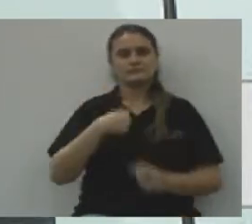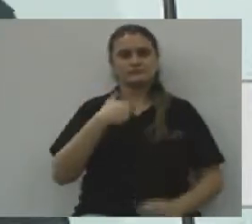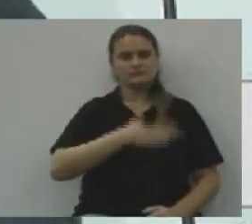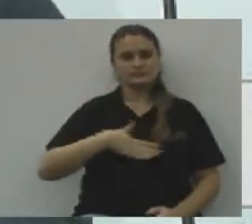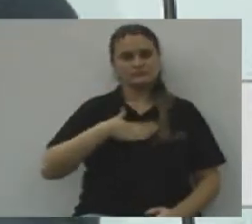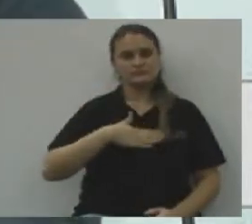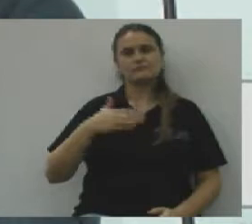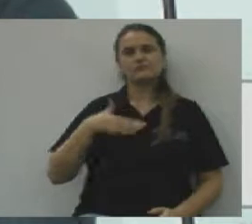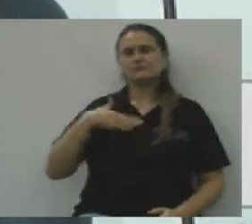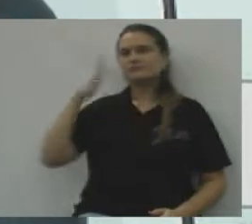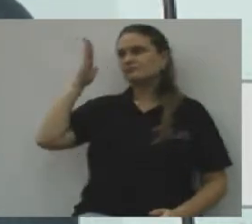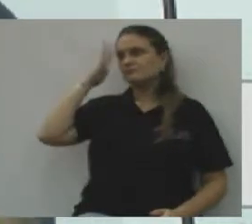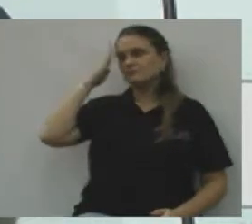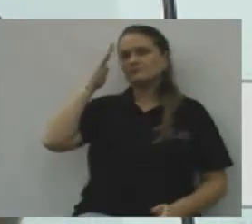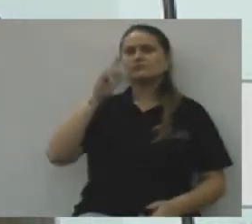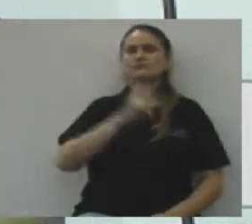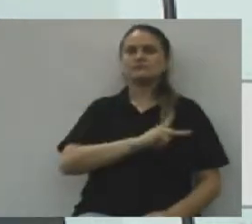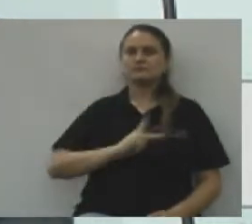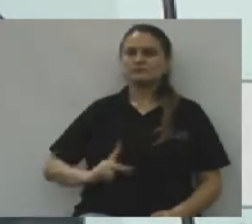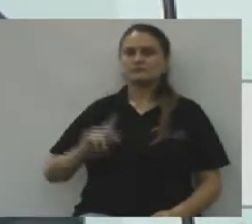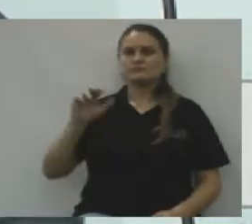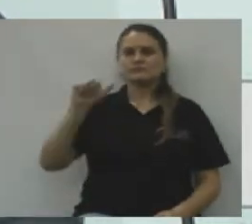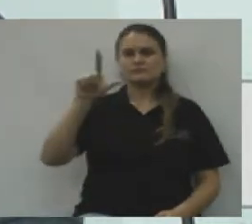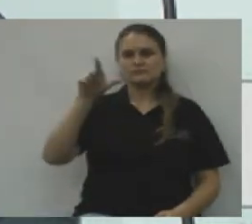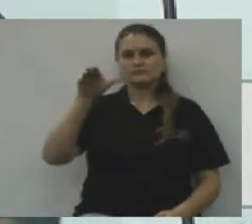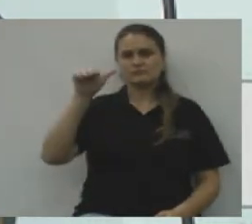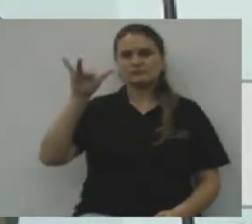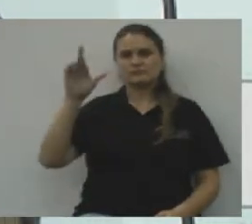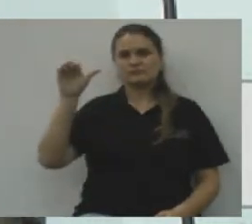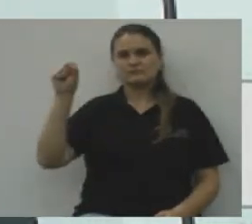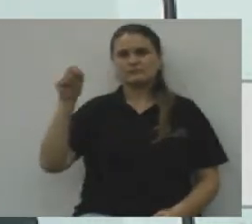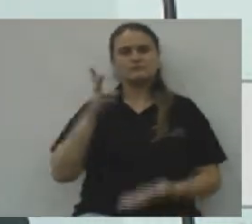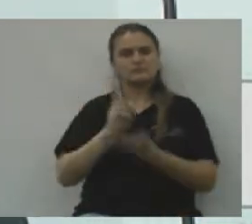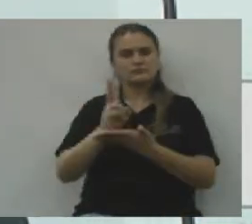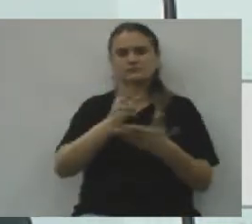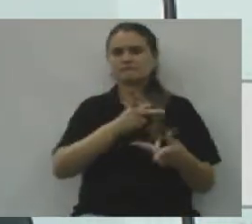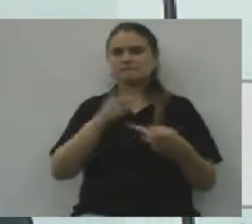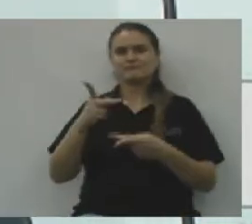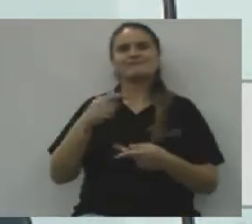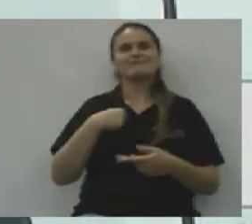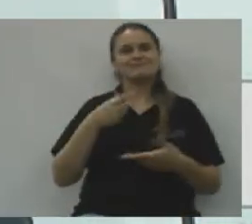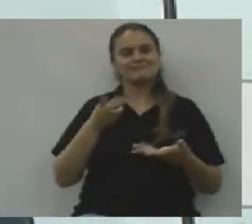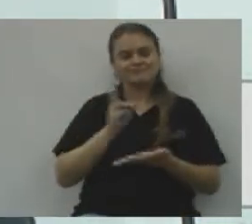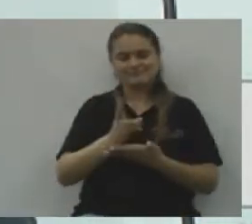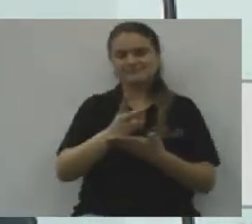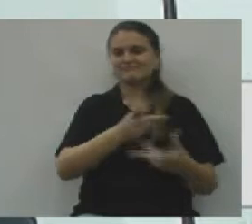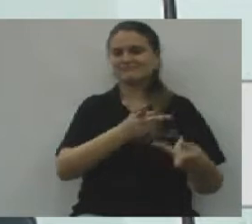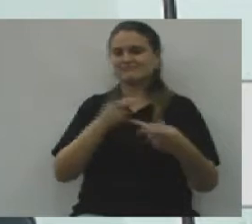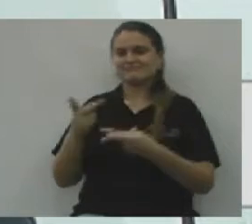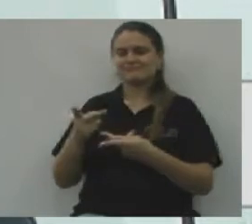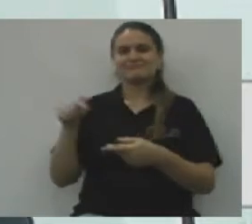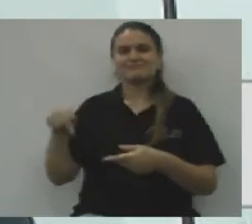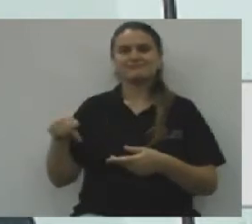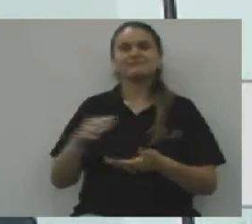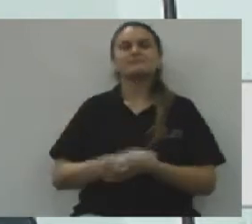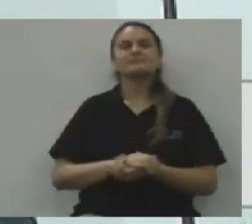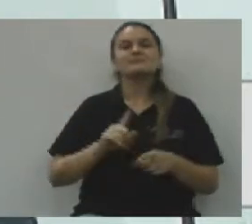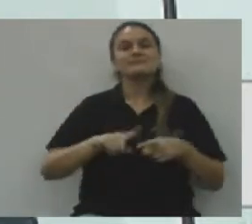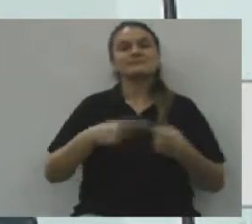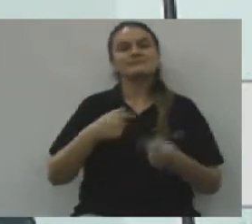Sei que, né, a Almires sempre convida, conheço os vereadores, sempre convido. Sei que estava já devendo uma visita para os senhores aqui,